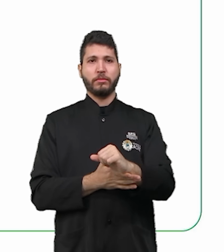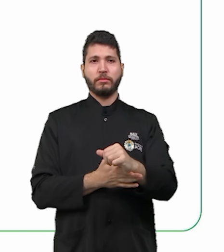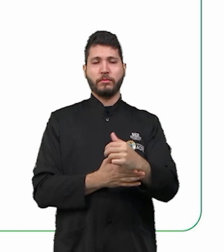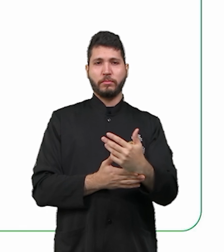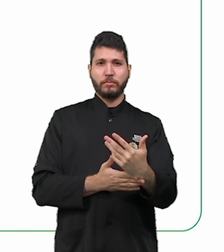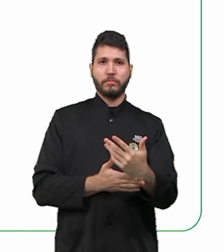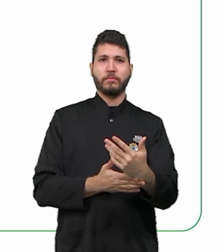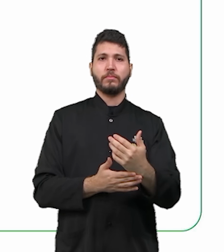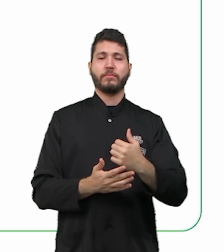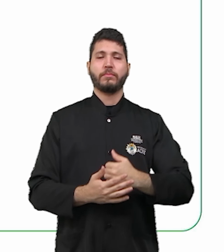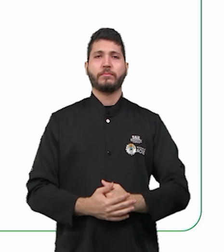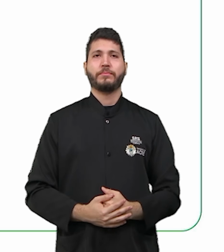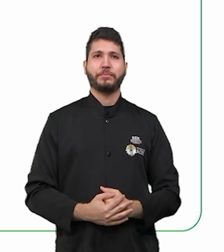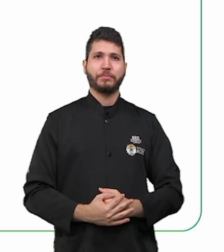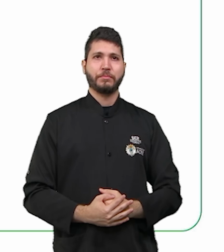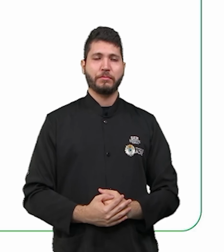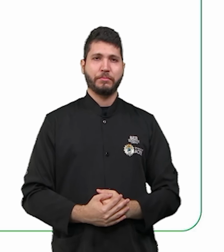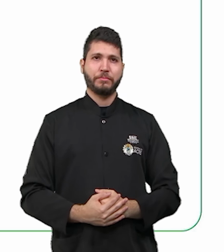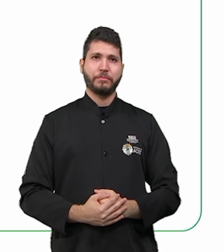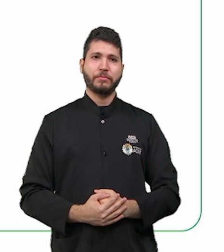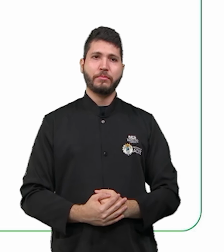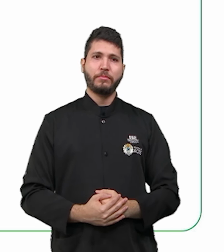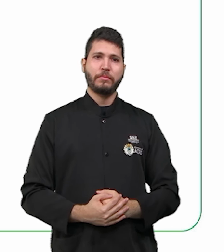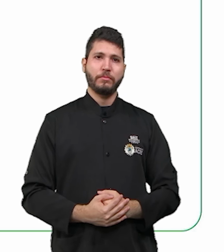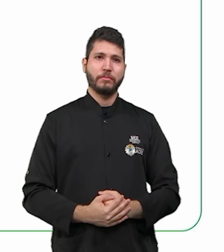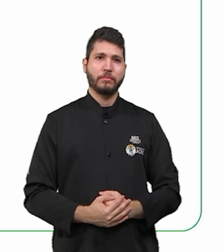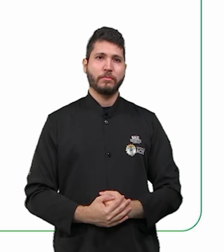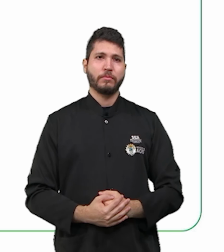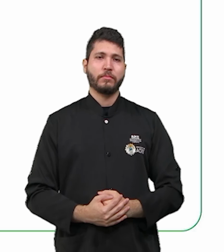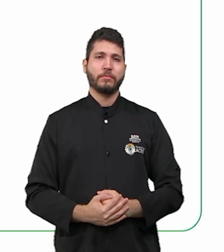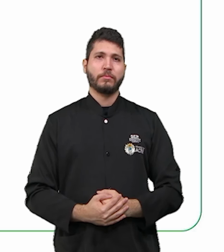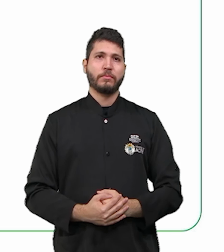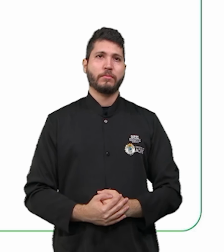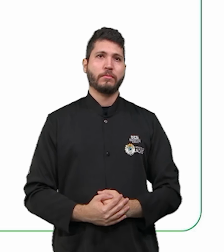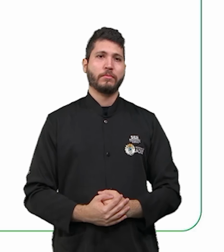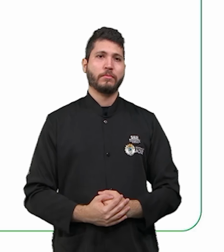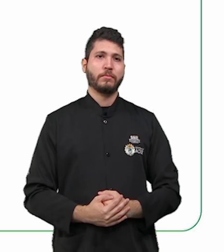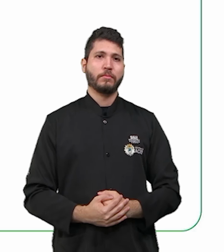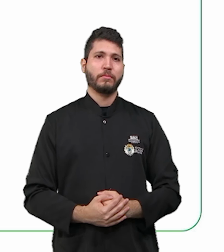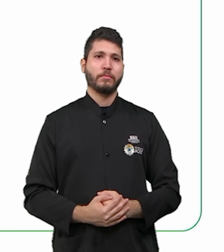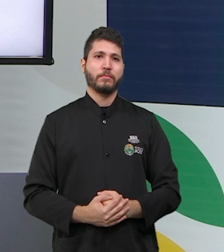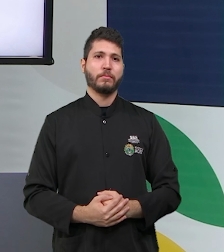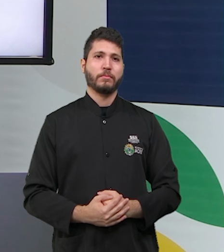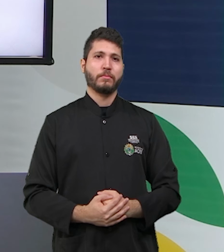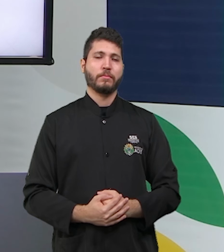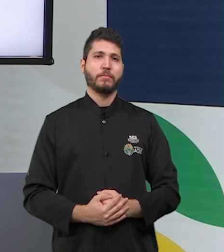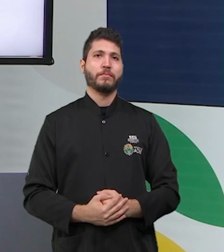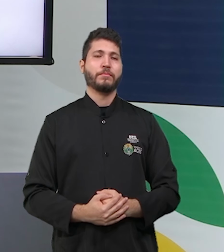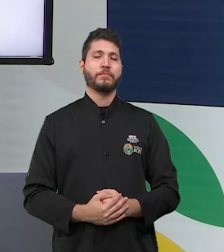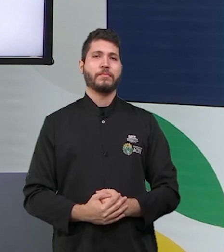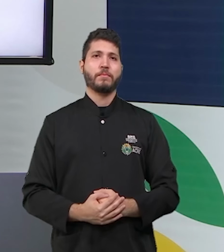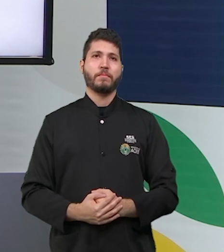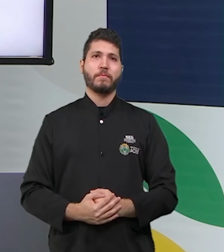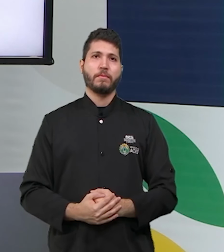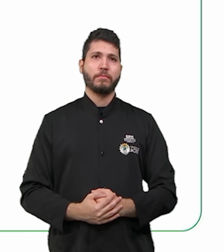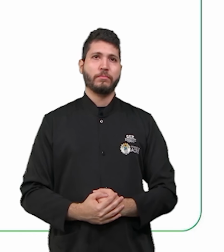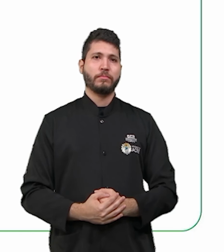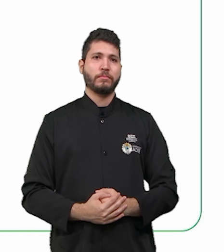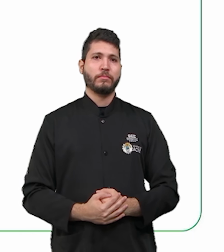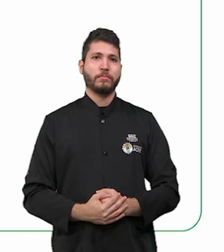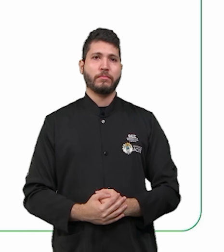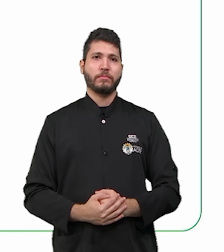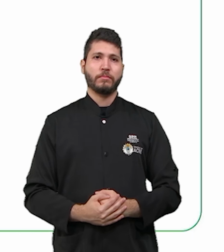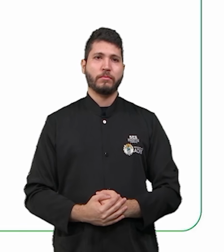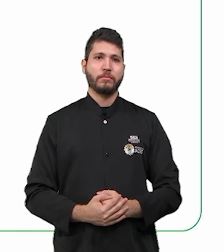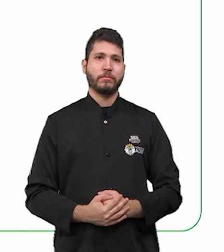yoga e el teatro gestual. Opa, os nomes estão no singular, mas eu tenho dois nomes, então, plural. Me encantan